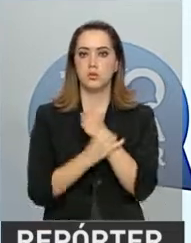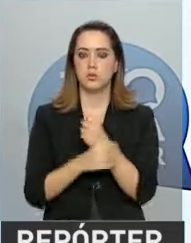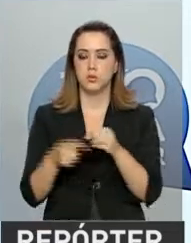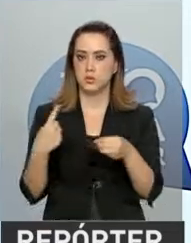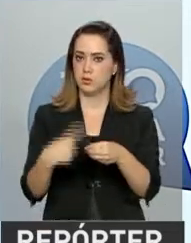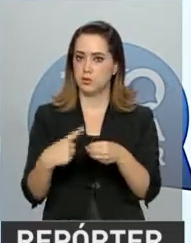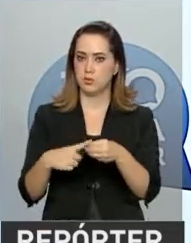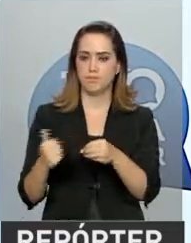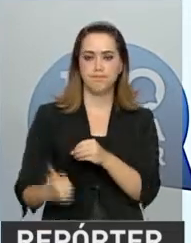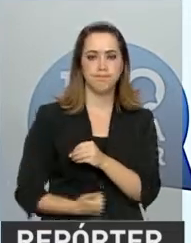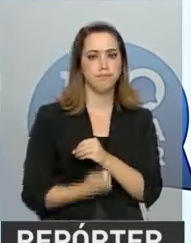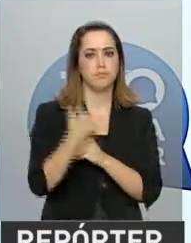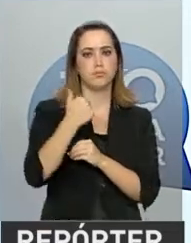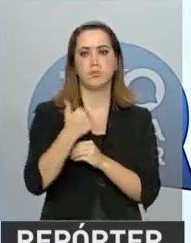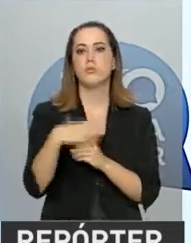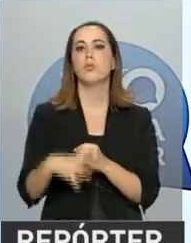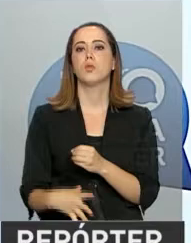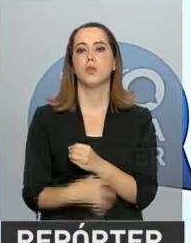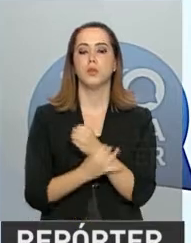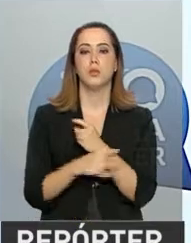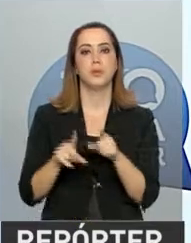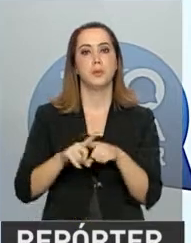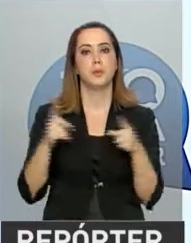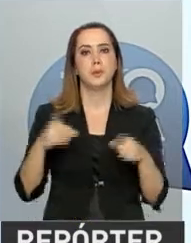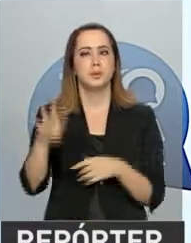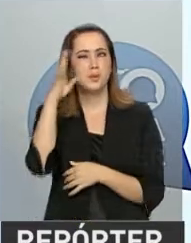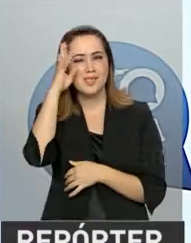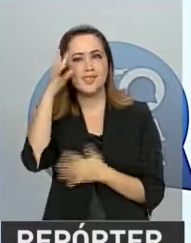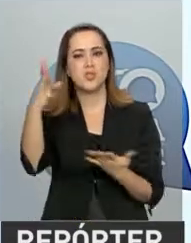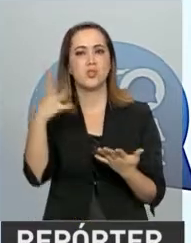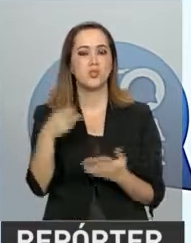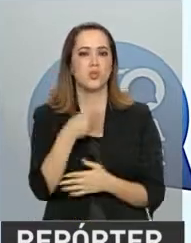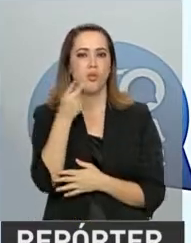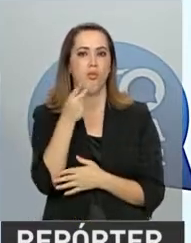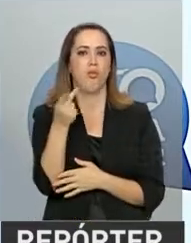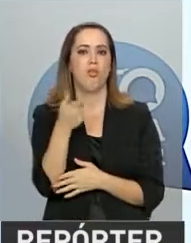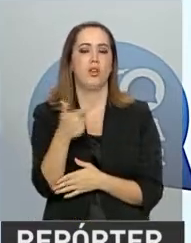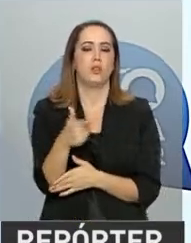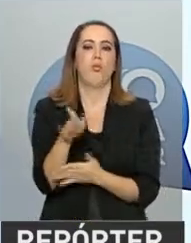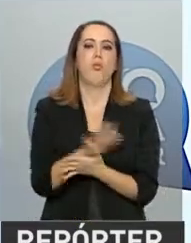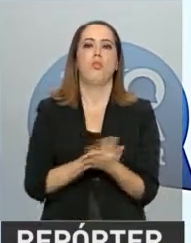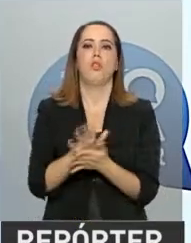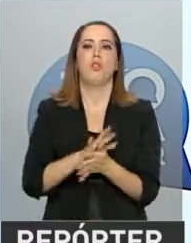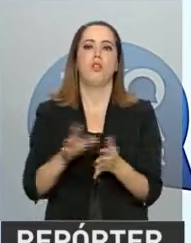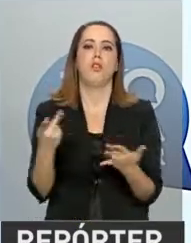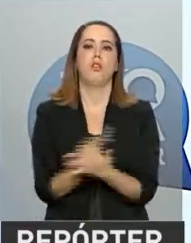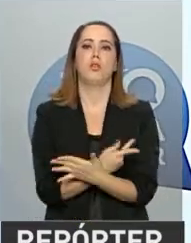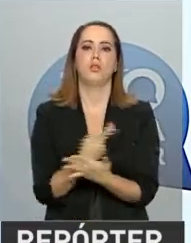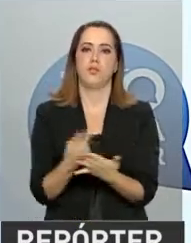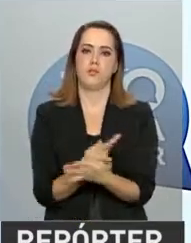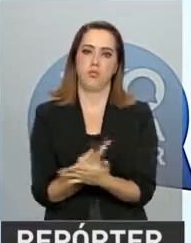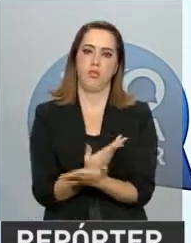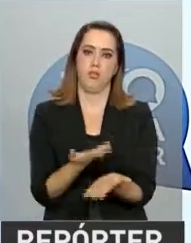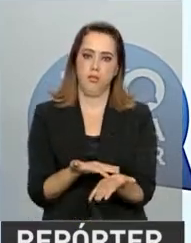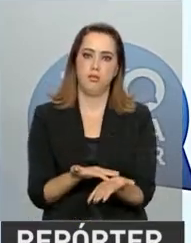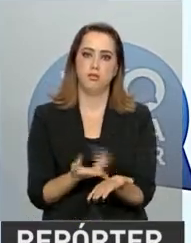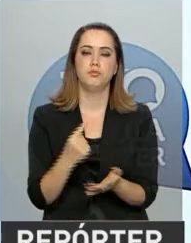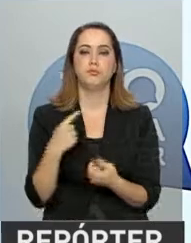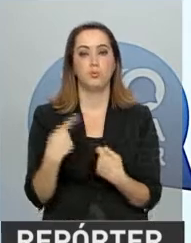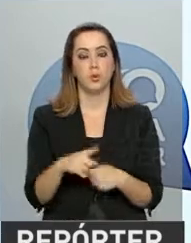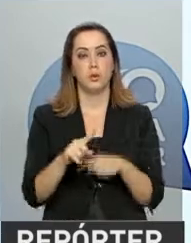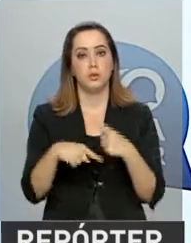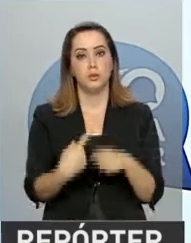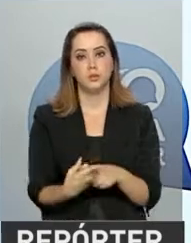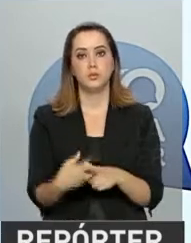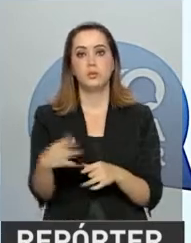está mais segura, mas que é utopia querer criminalidade zero. A entrevista do ministro foi dada após o lançamento